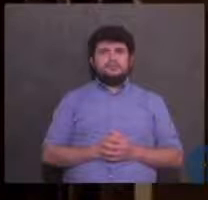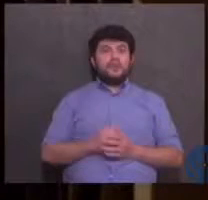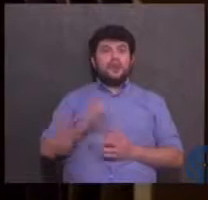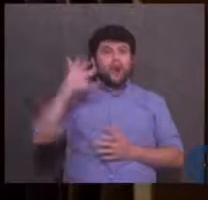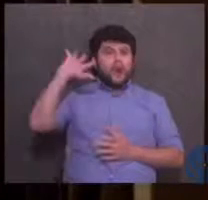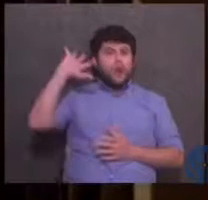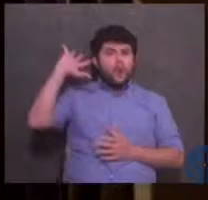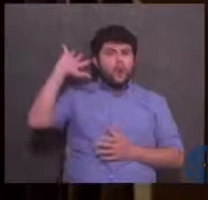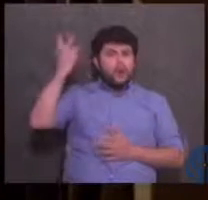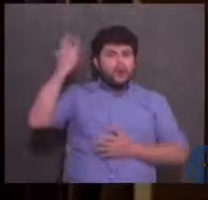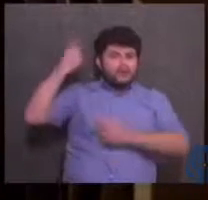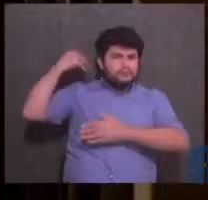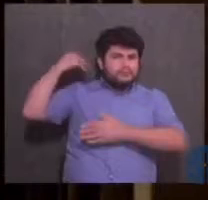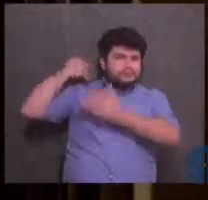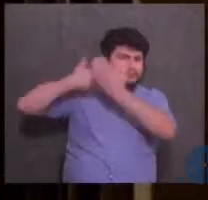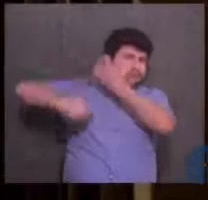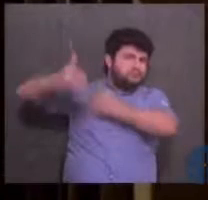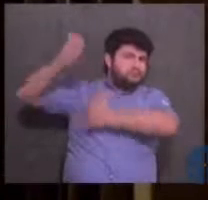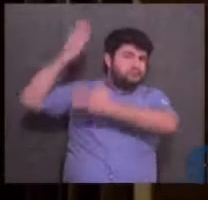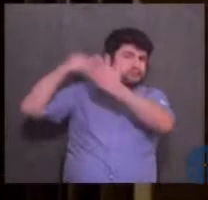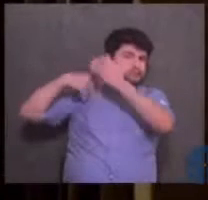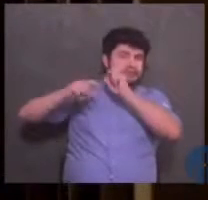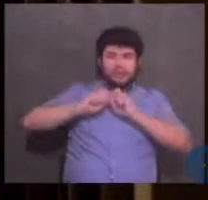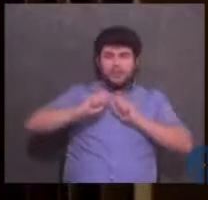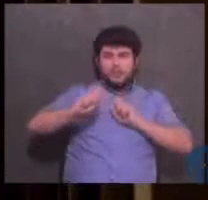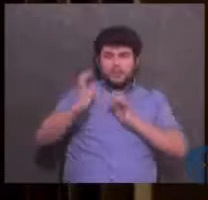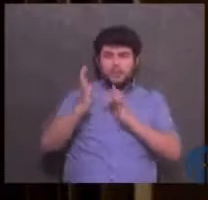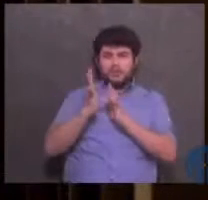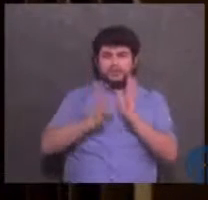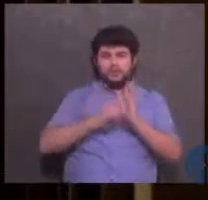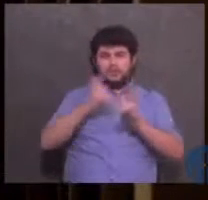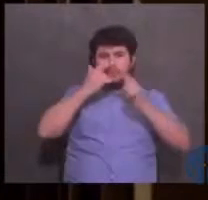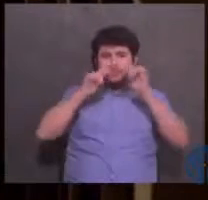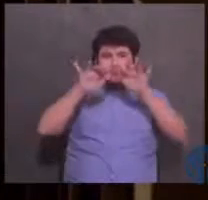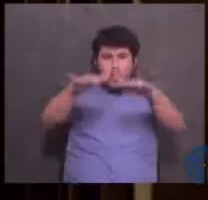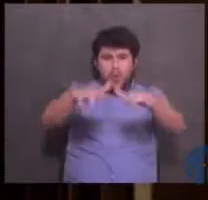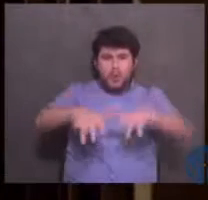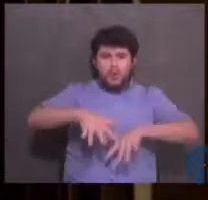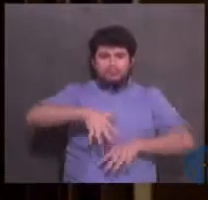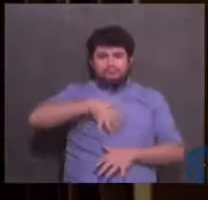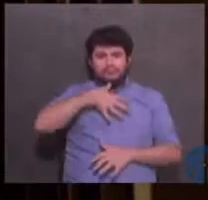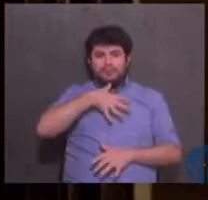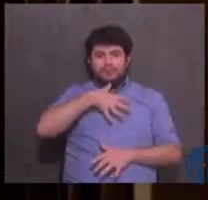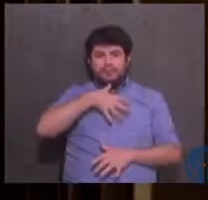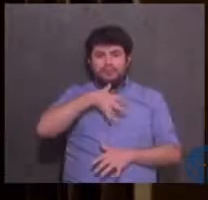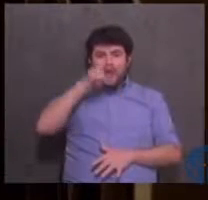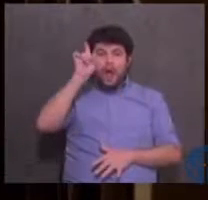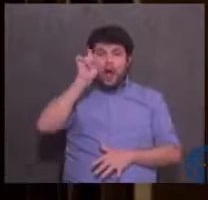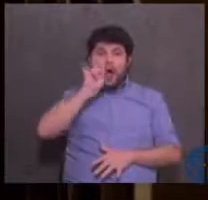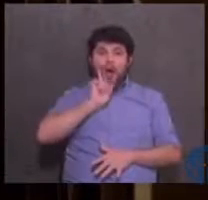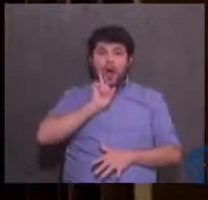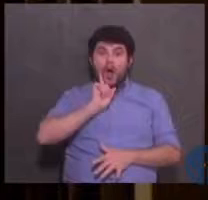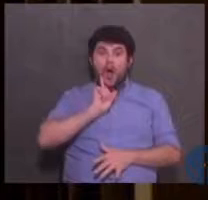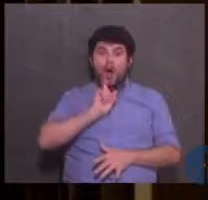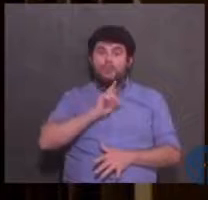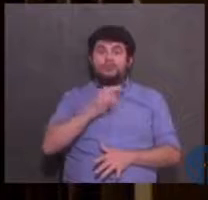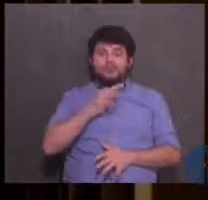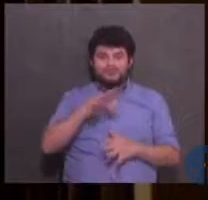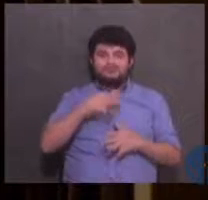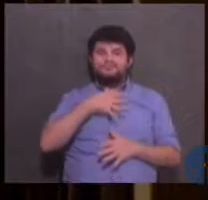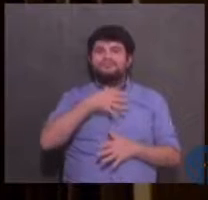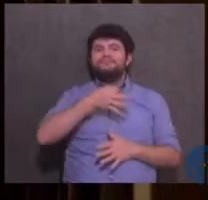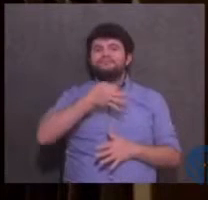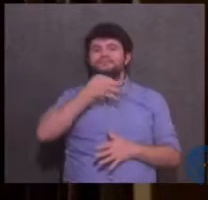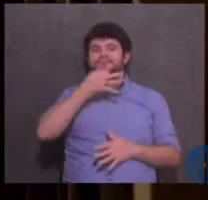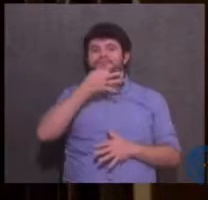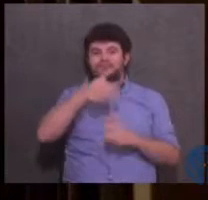Naquele tempo, enquanto Jesus falava à multidão, uma mulher levantou a voz no